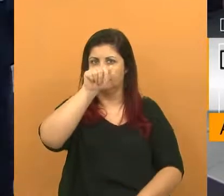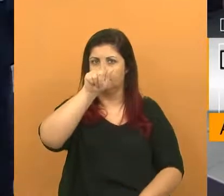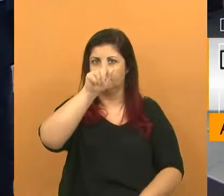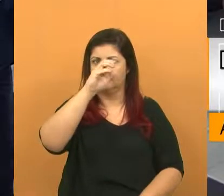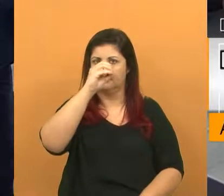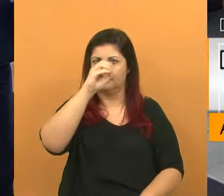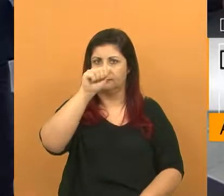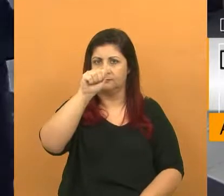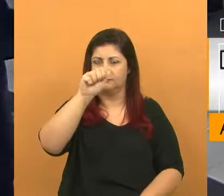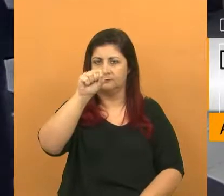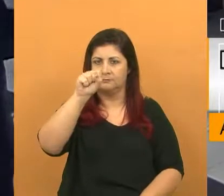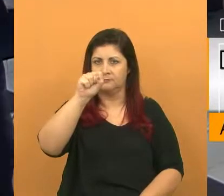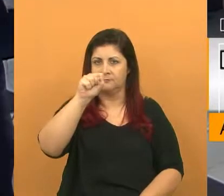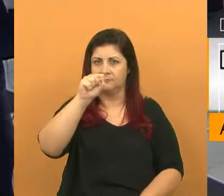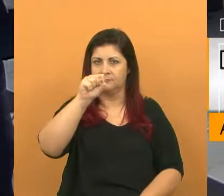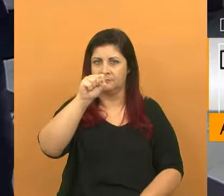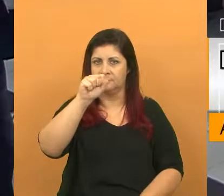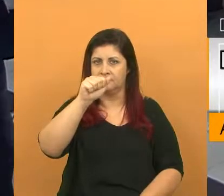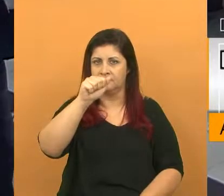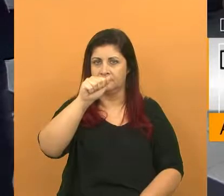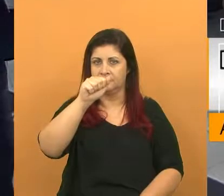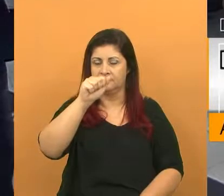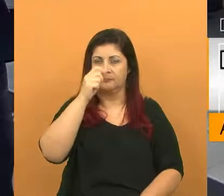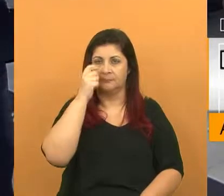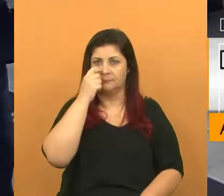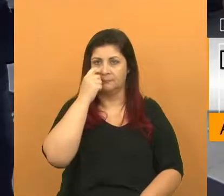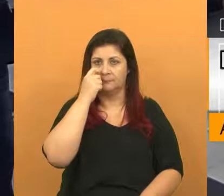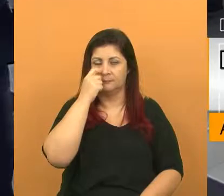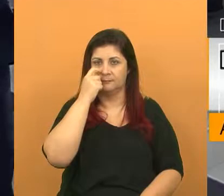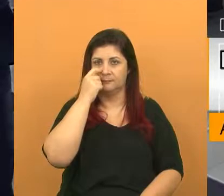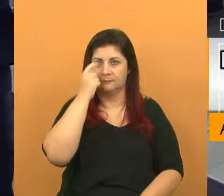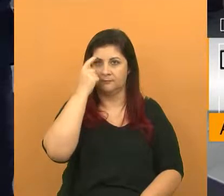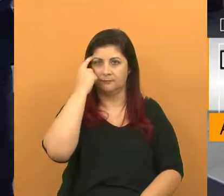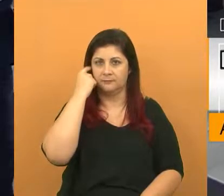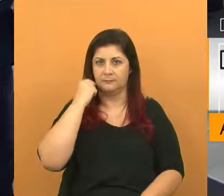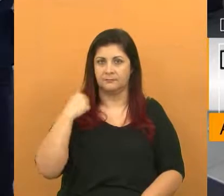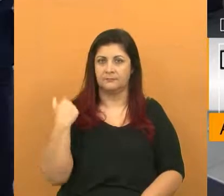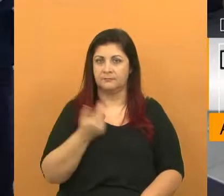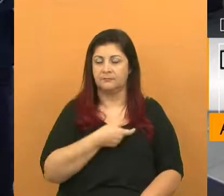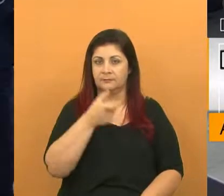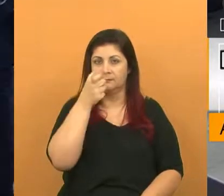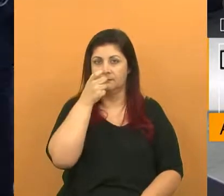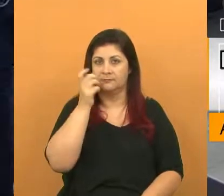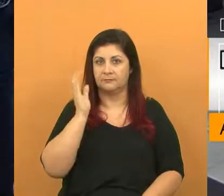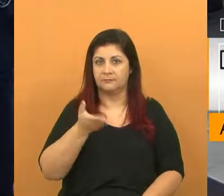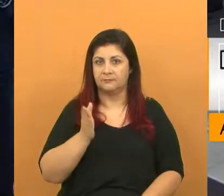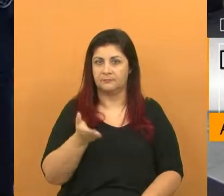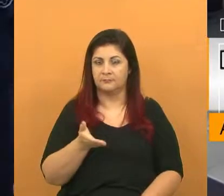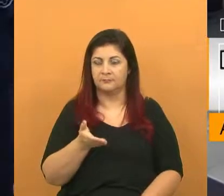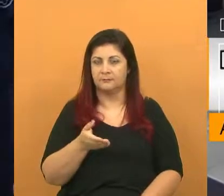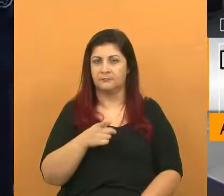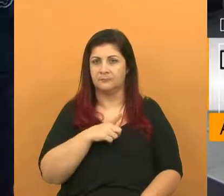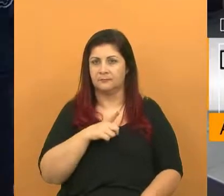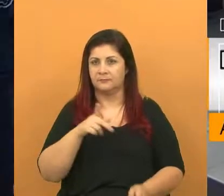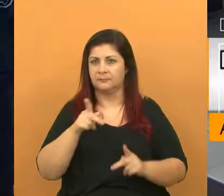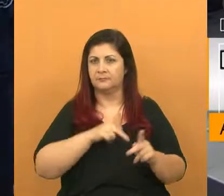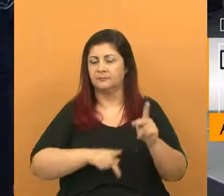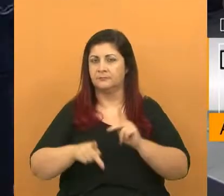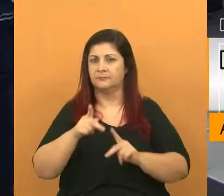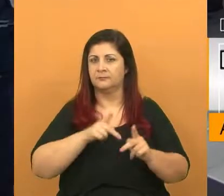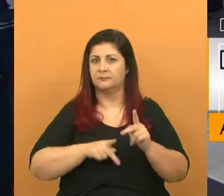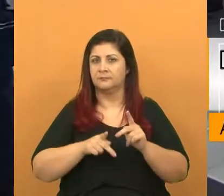azul a gente já viu a parte vulnerável eo até uma população dali já